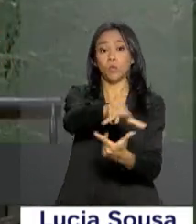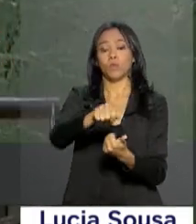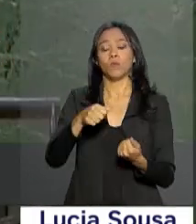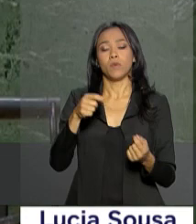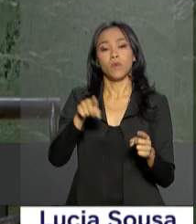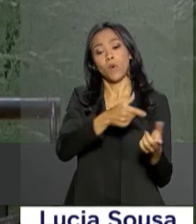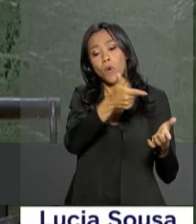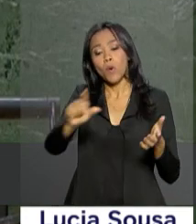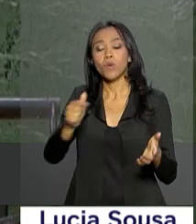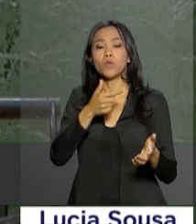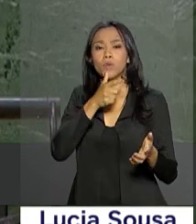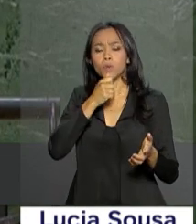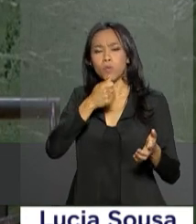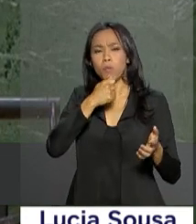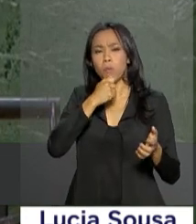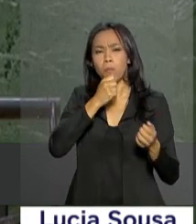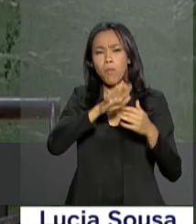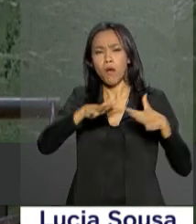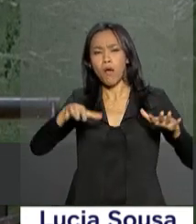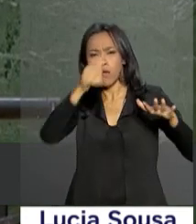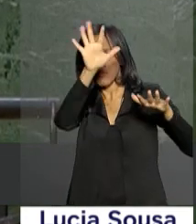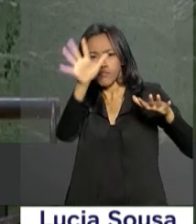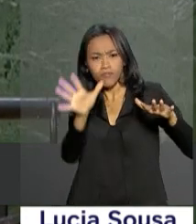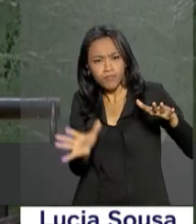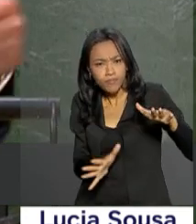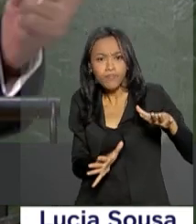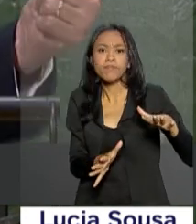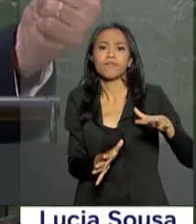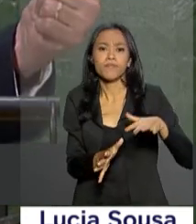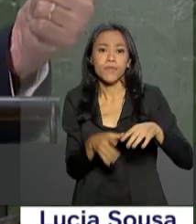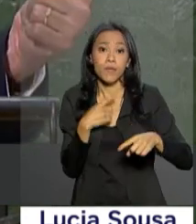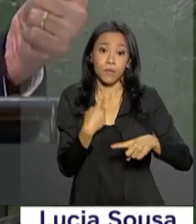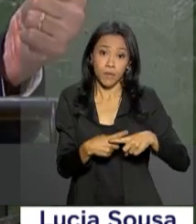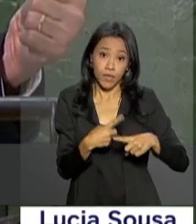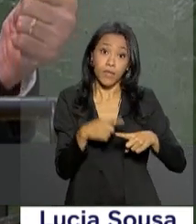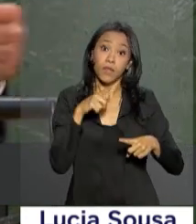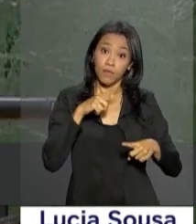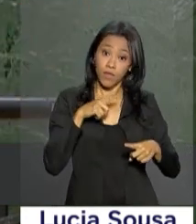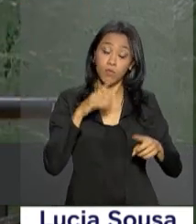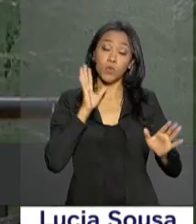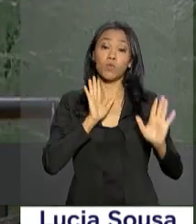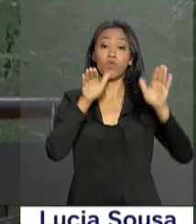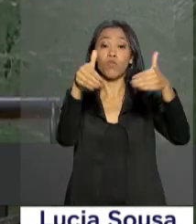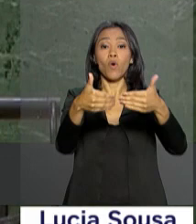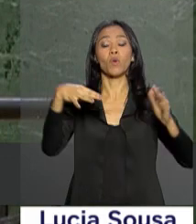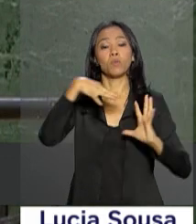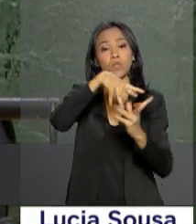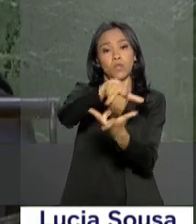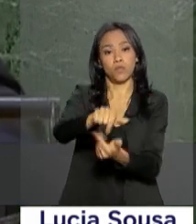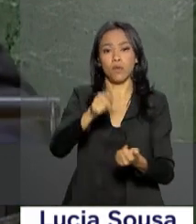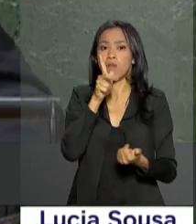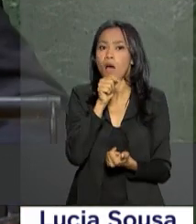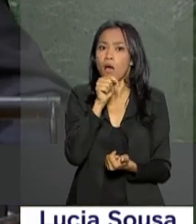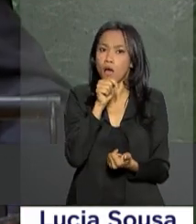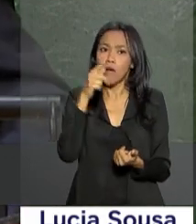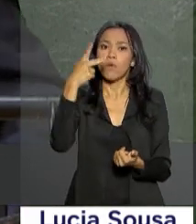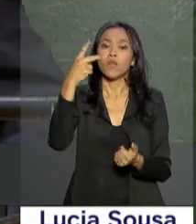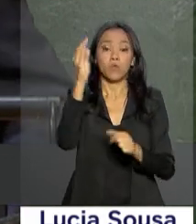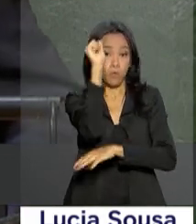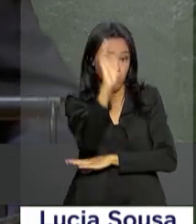oceanos também nos é cara por ocasião do fórum dell da água que sediamos em